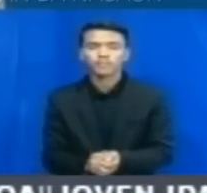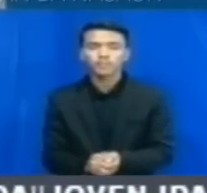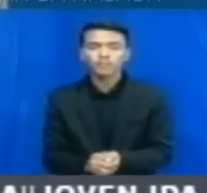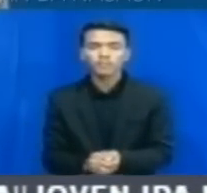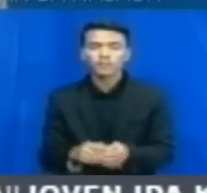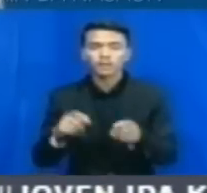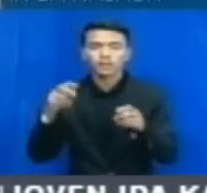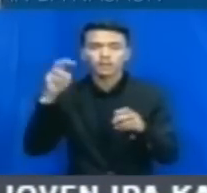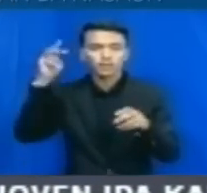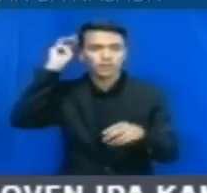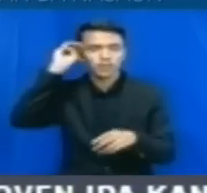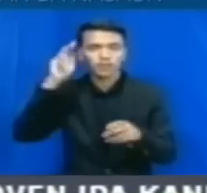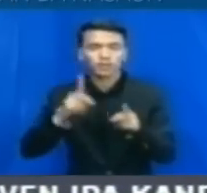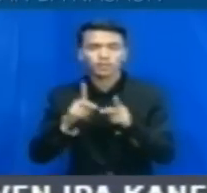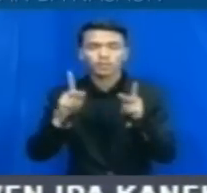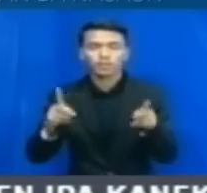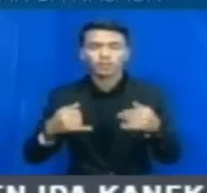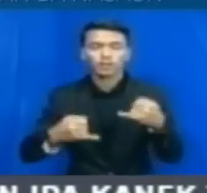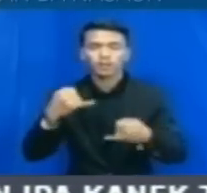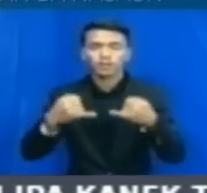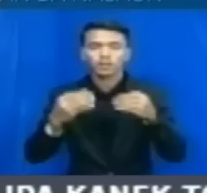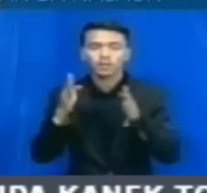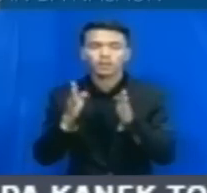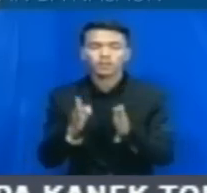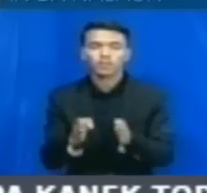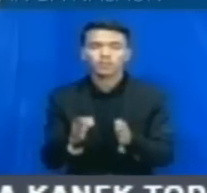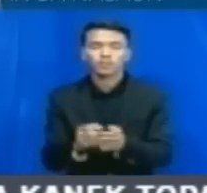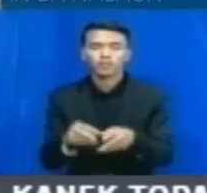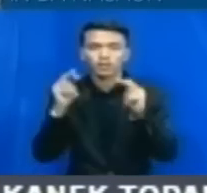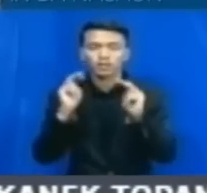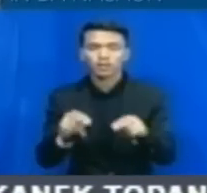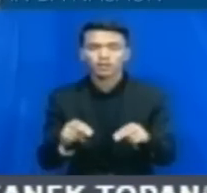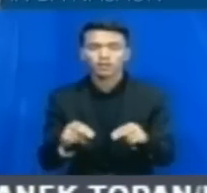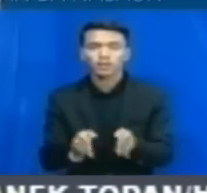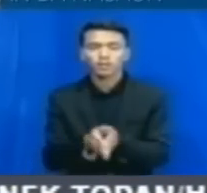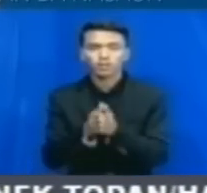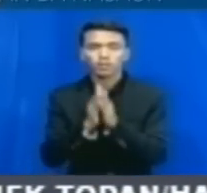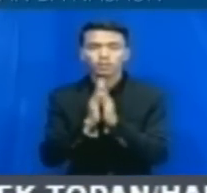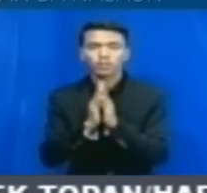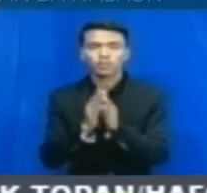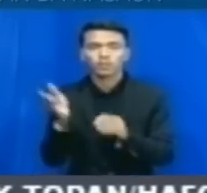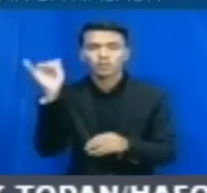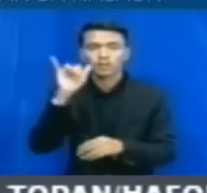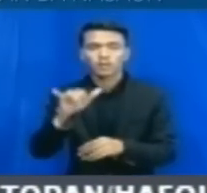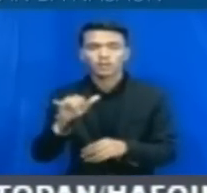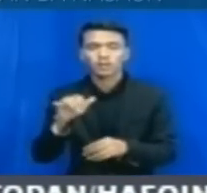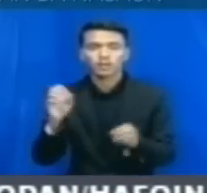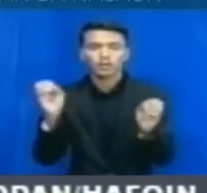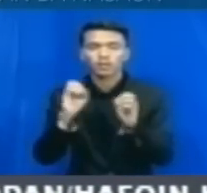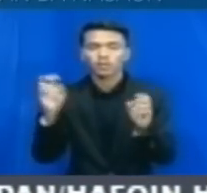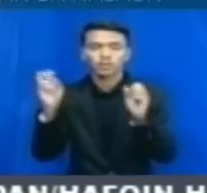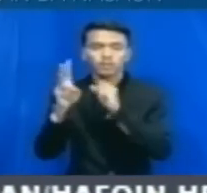o Ministério Público nemos juiz tu rosto nemos juiz tem que presumir que ata se relos apenas